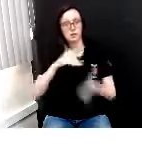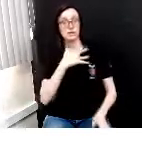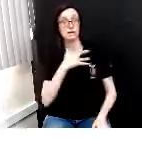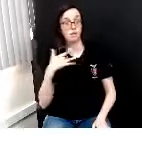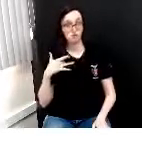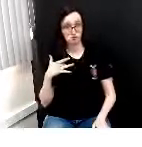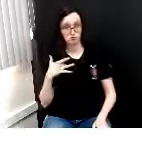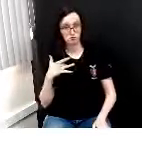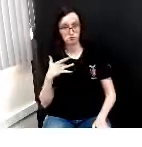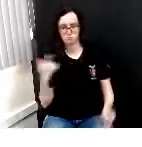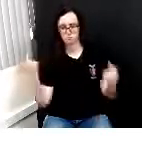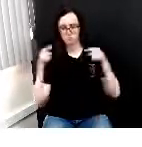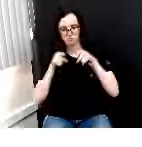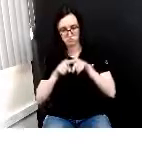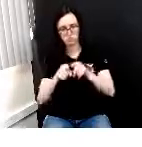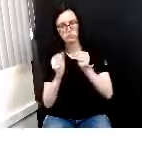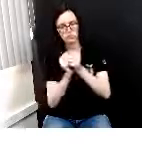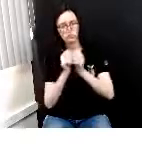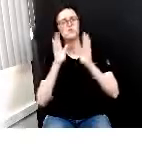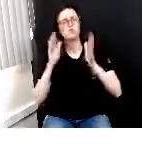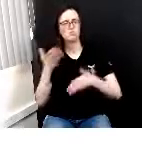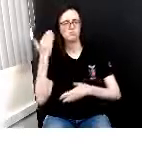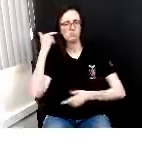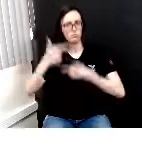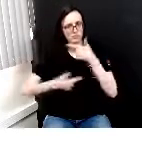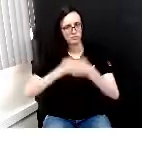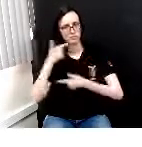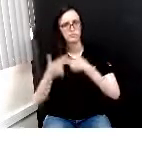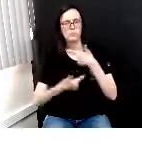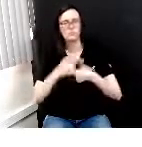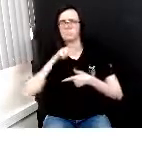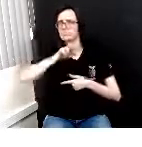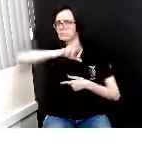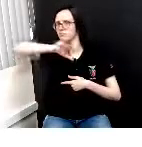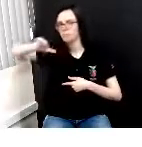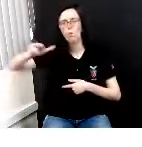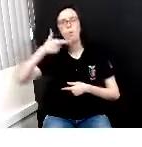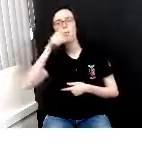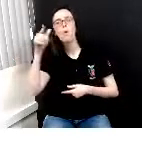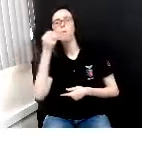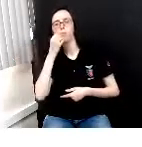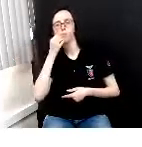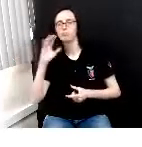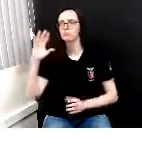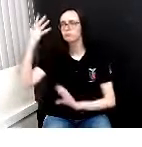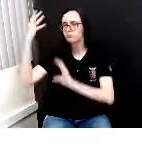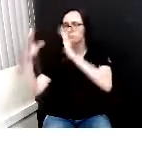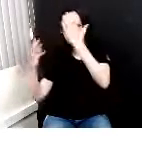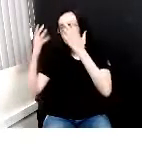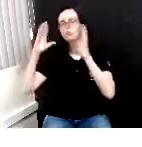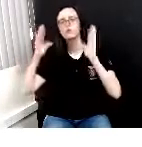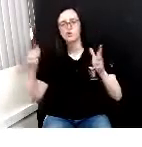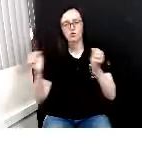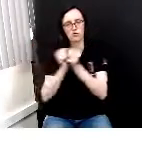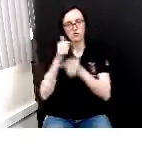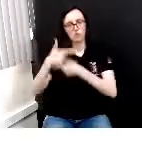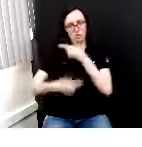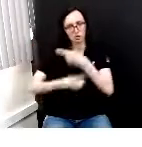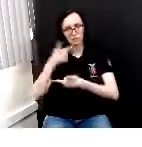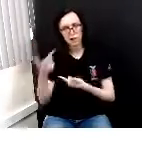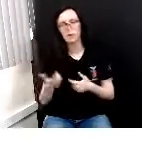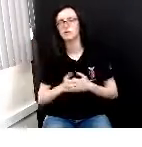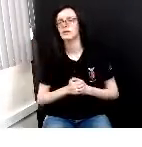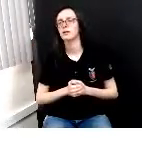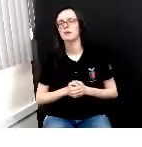Saúde. Já atuamos em conjunto em diversas oportunidades, tanto na